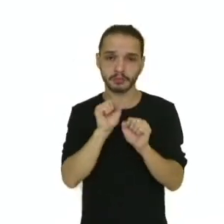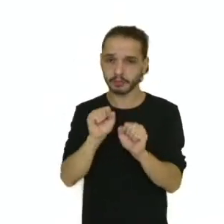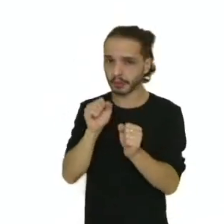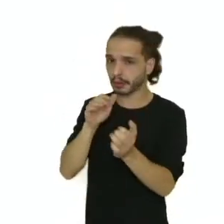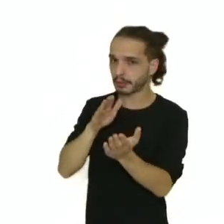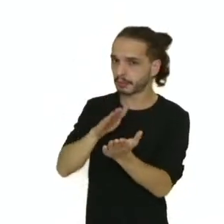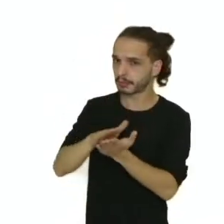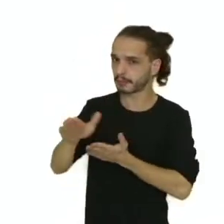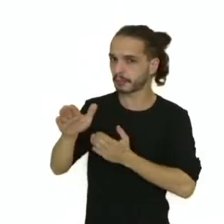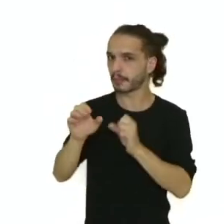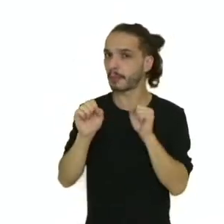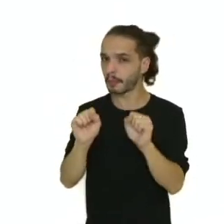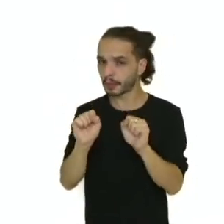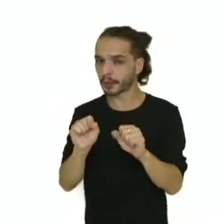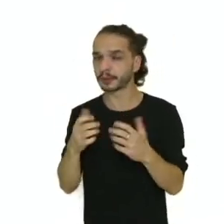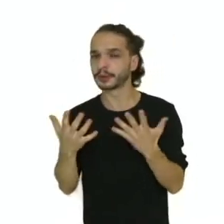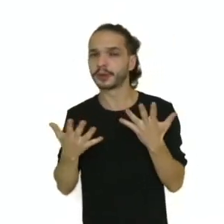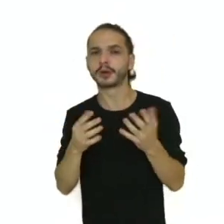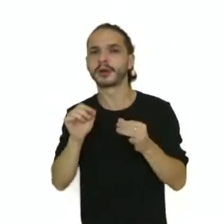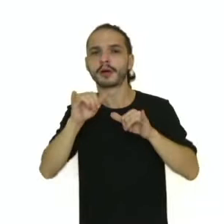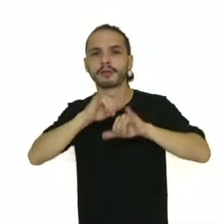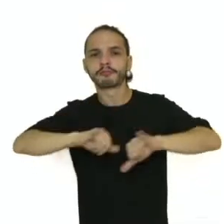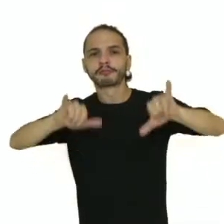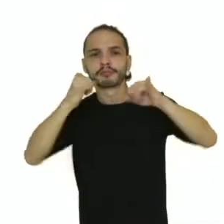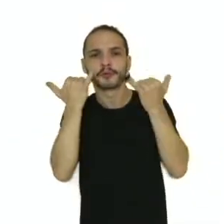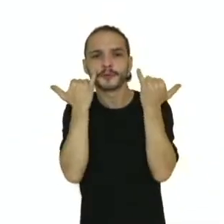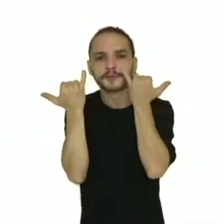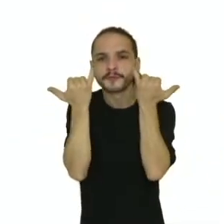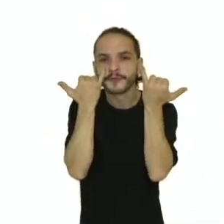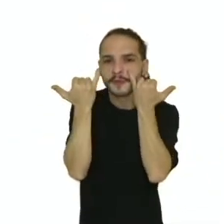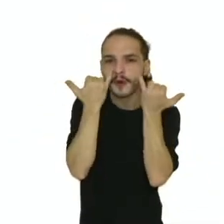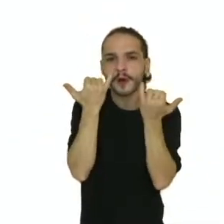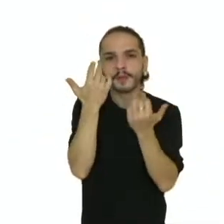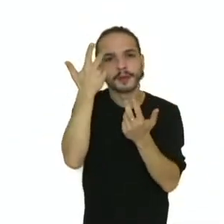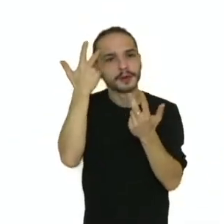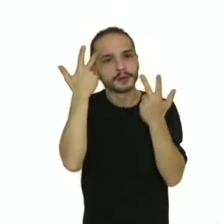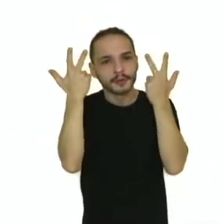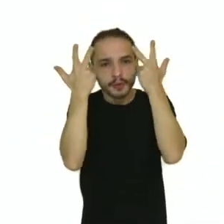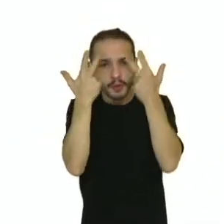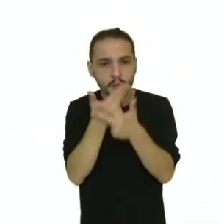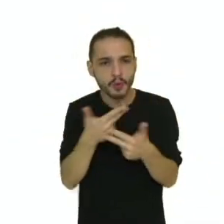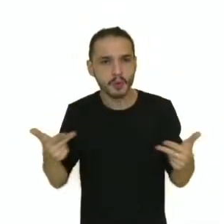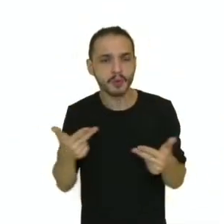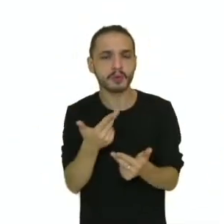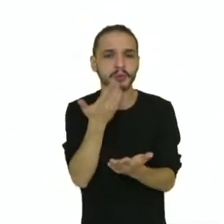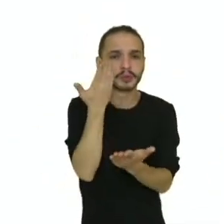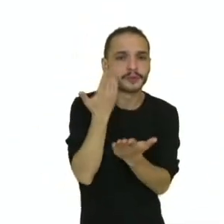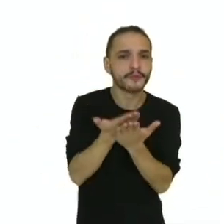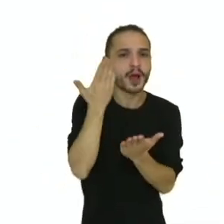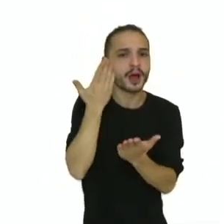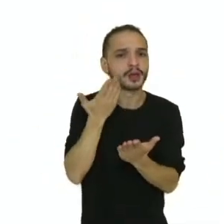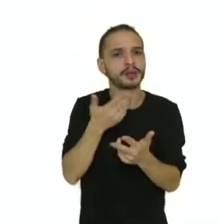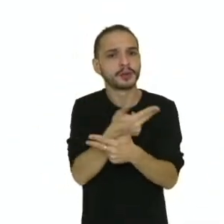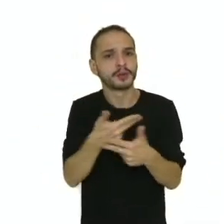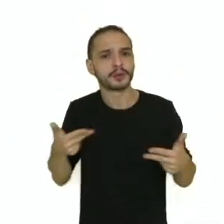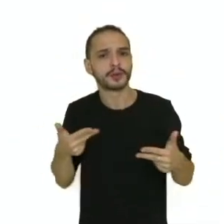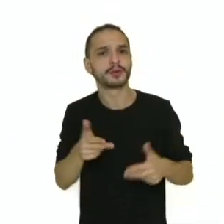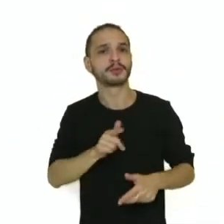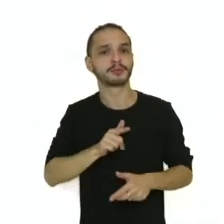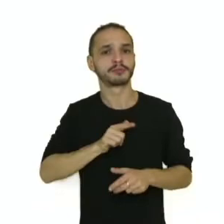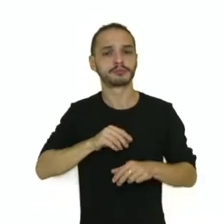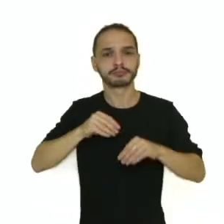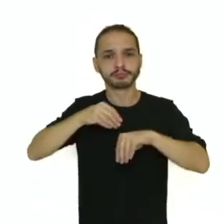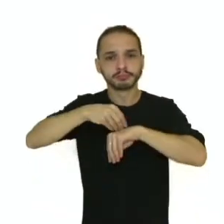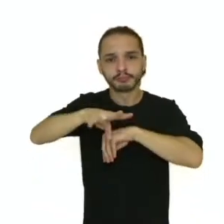impresso, né? O que informa as pessoas sobre determinados fatos, determinados acontecimentos, atualiza os